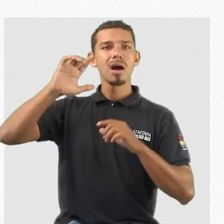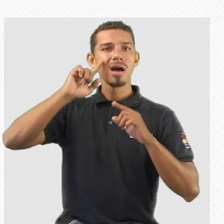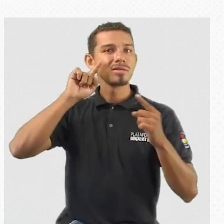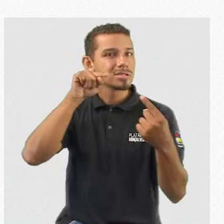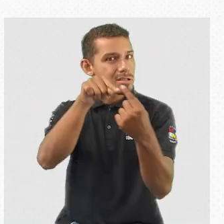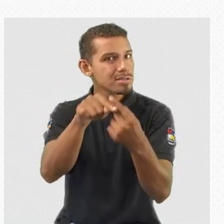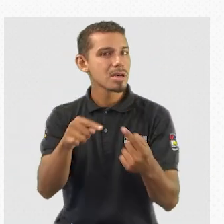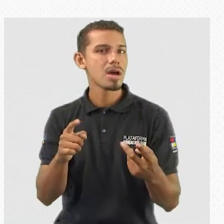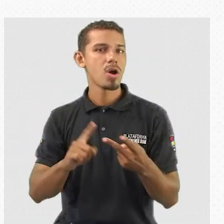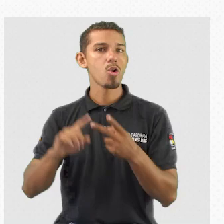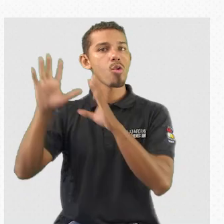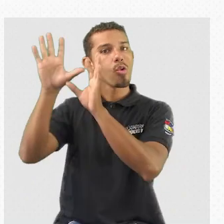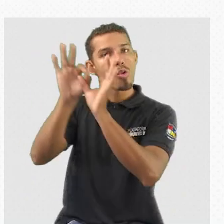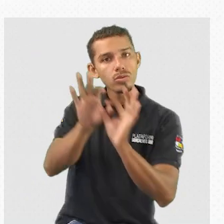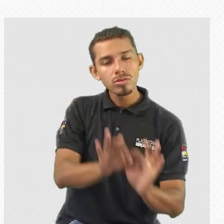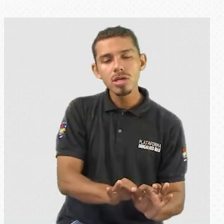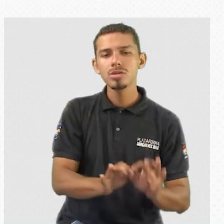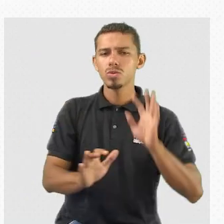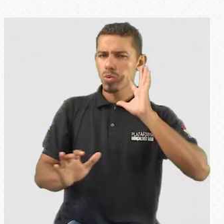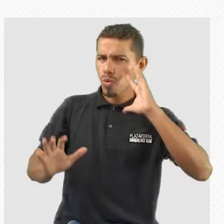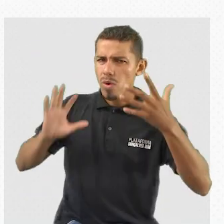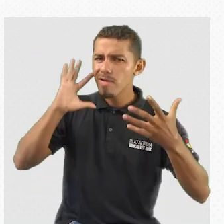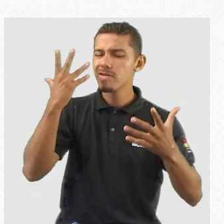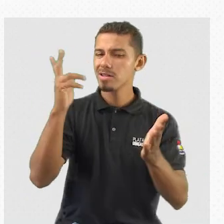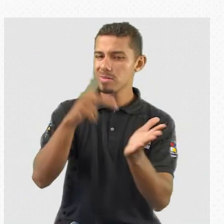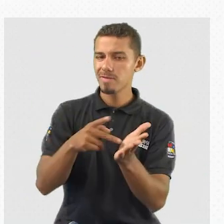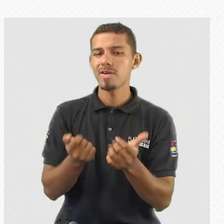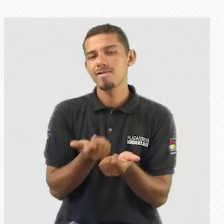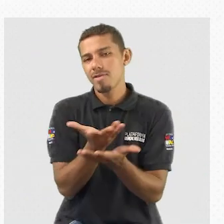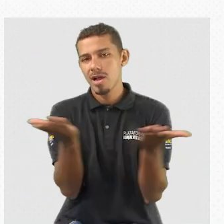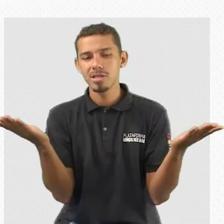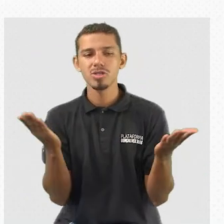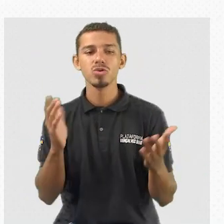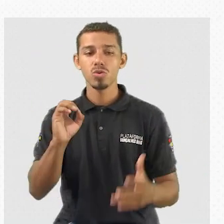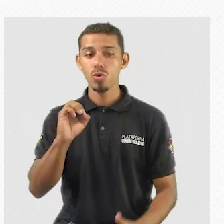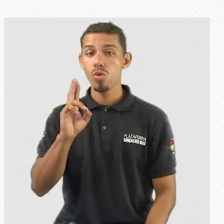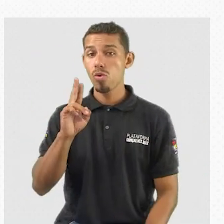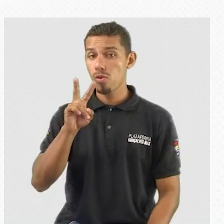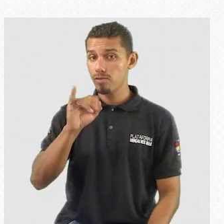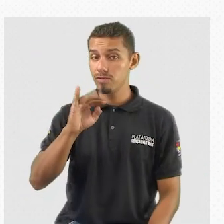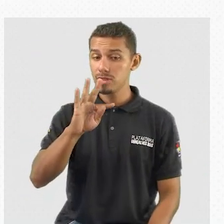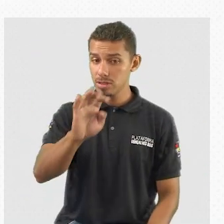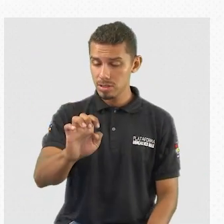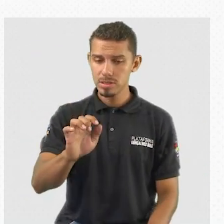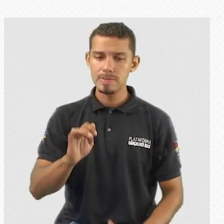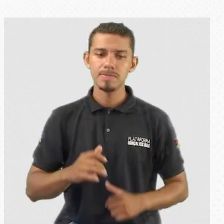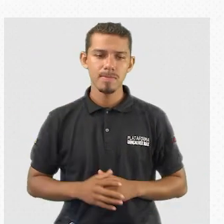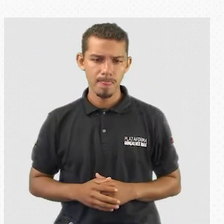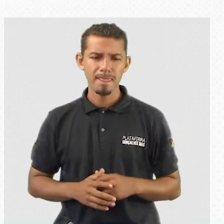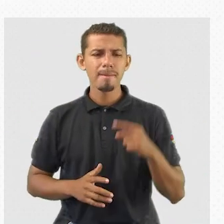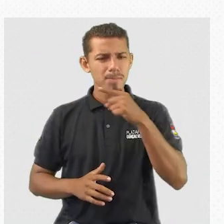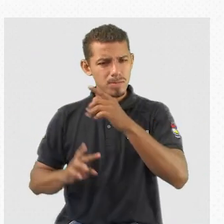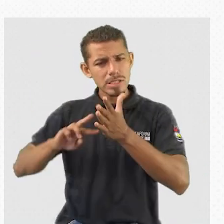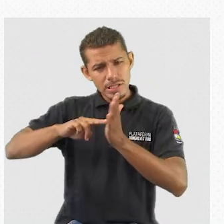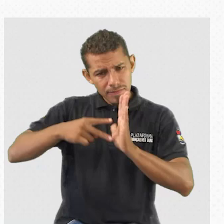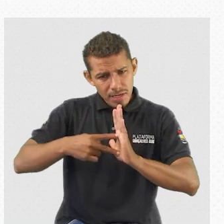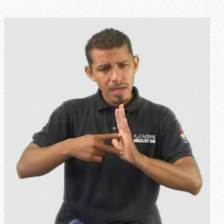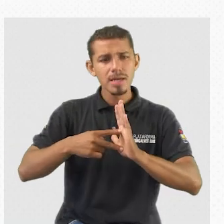envolve os efeitos, né, que esses atos de fala vão causar aí no ouvinte. Então, aqui,